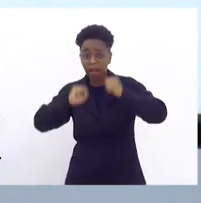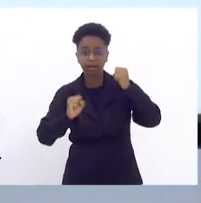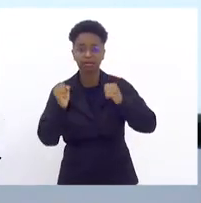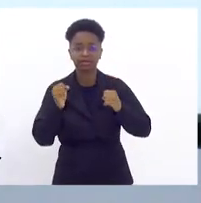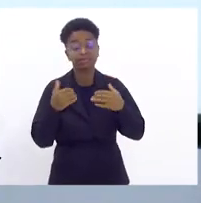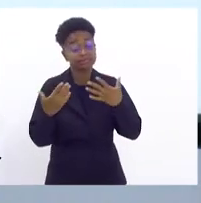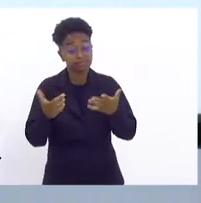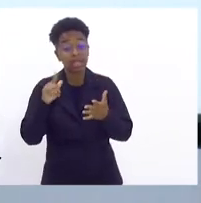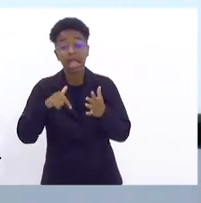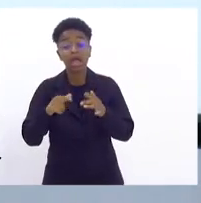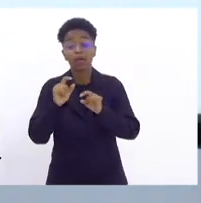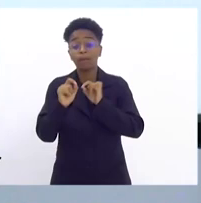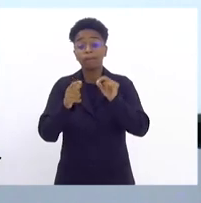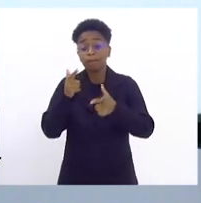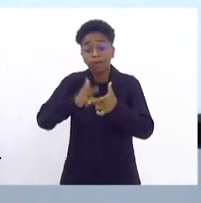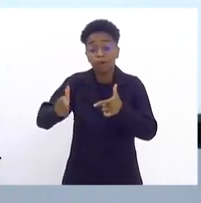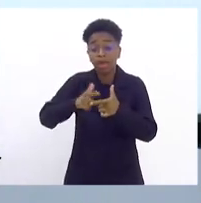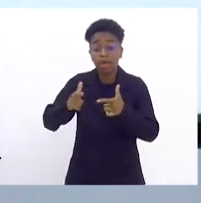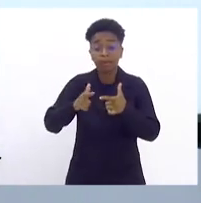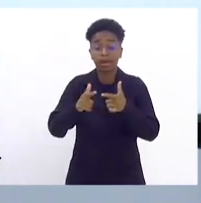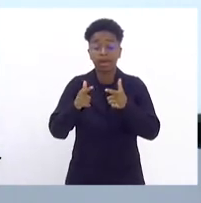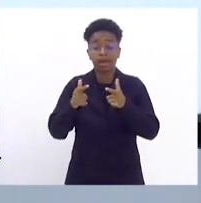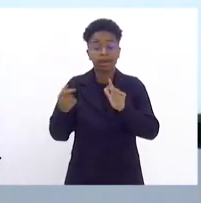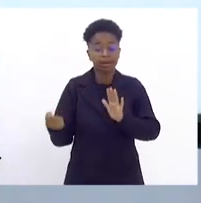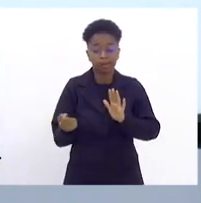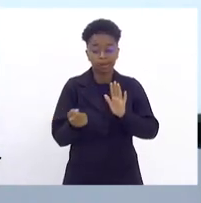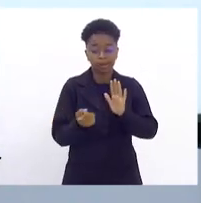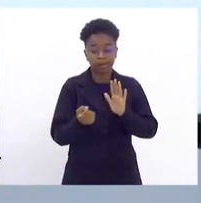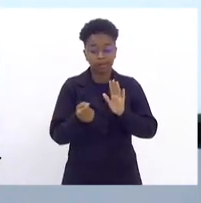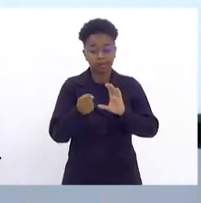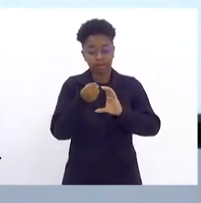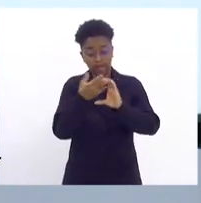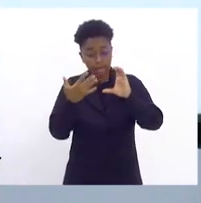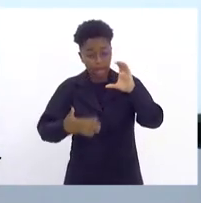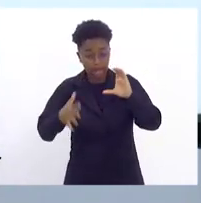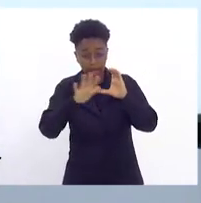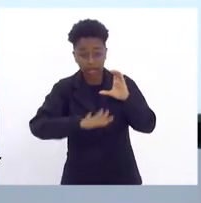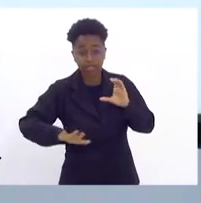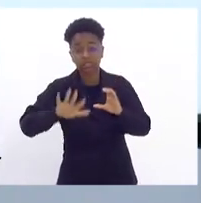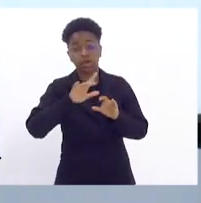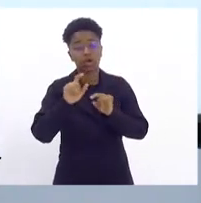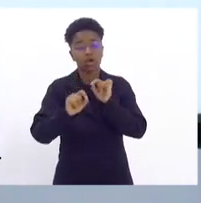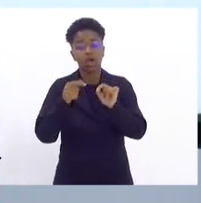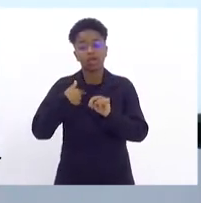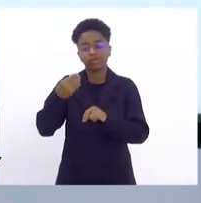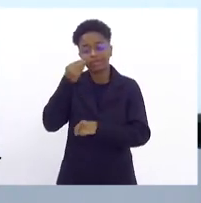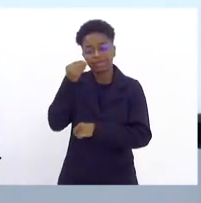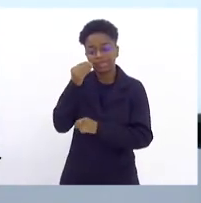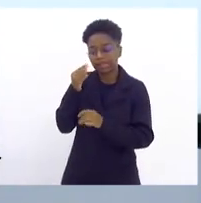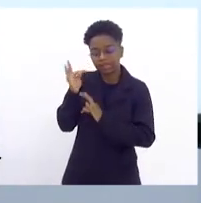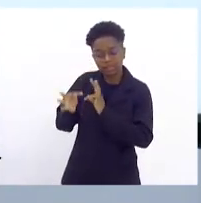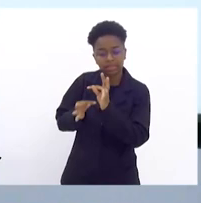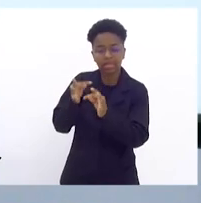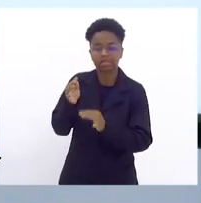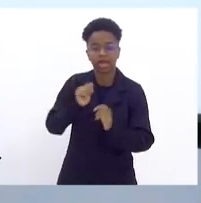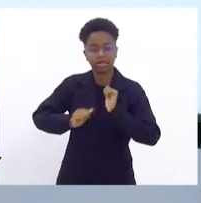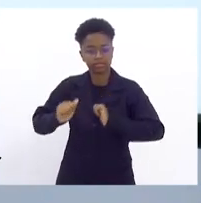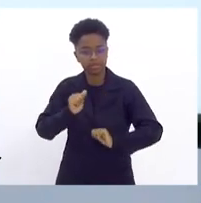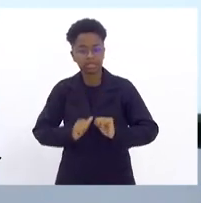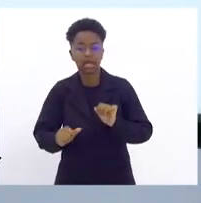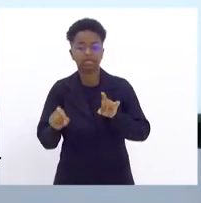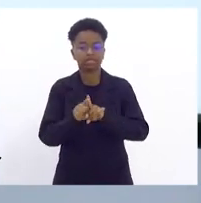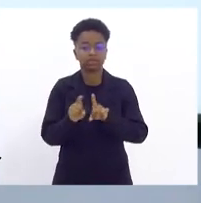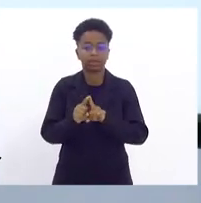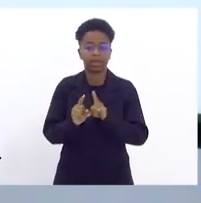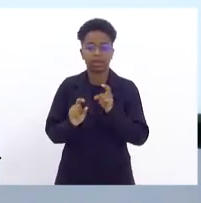problema é o estereótipo Quando você vai procurar uma ajuda no meu caso eu fui procurar trata ansiedade e criatividade e